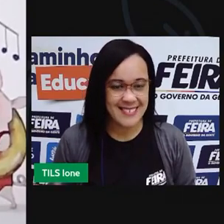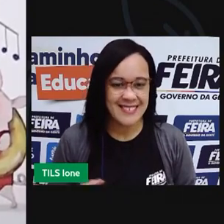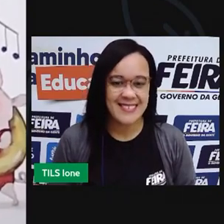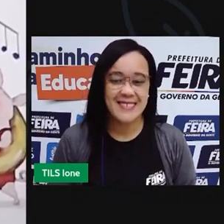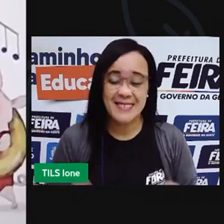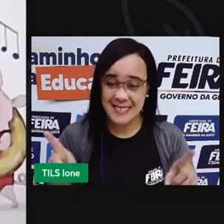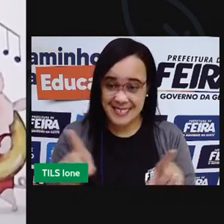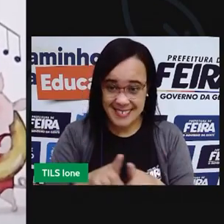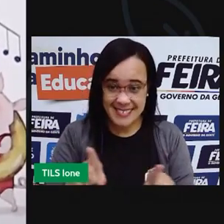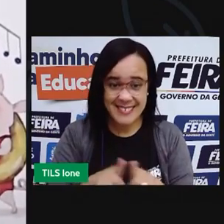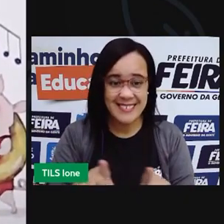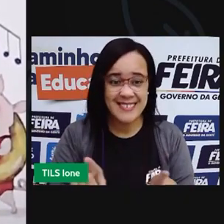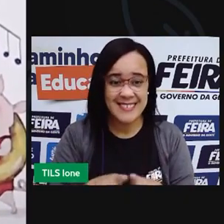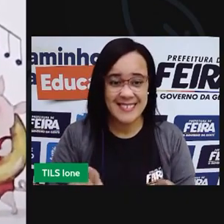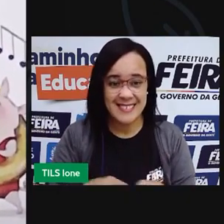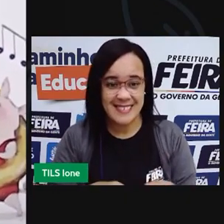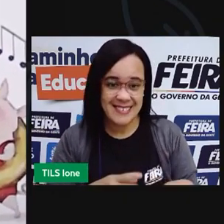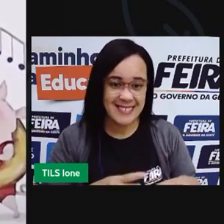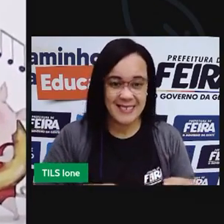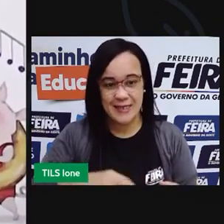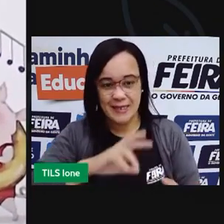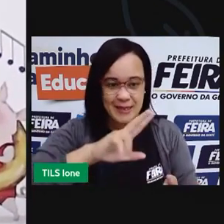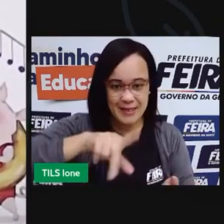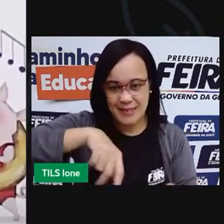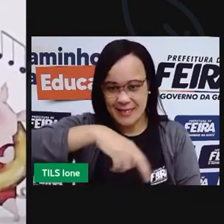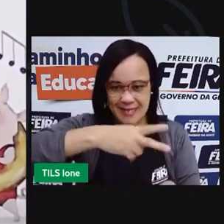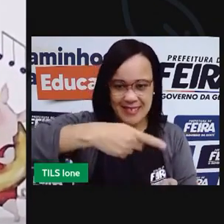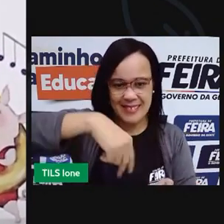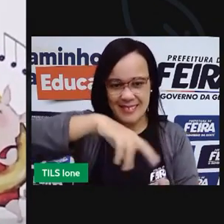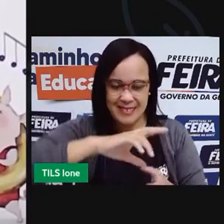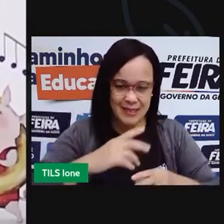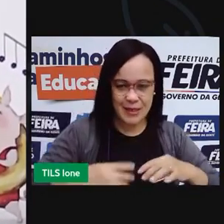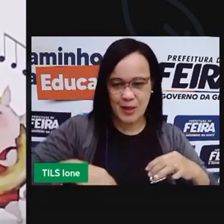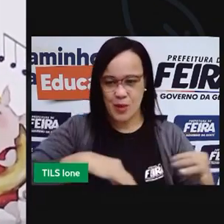E até mesmo fazê-lo cair rebolando,